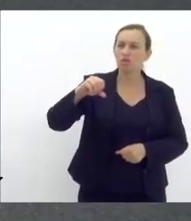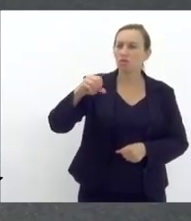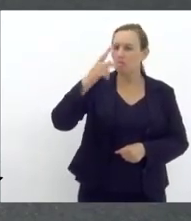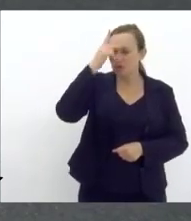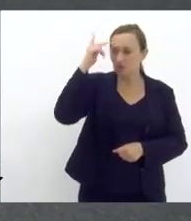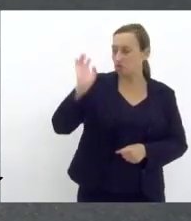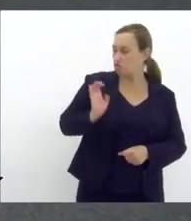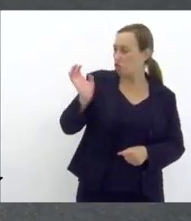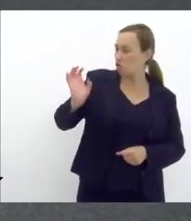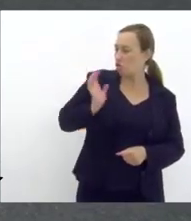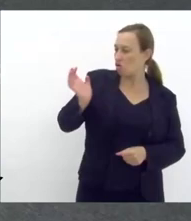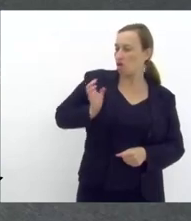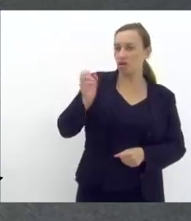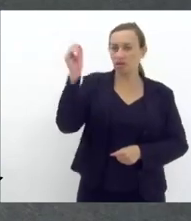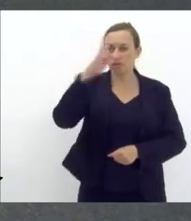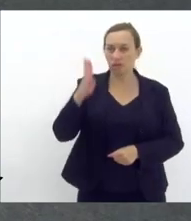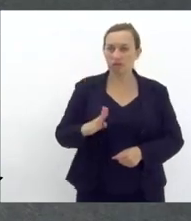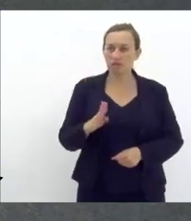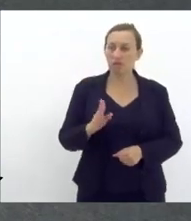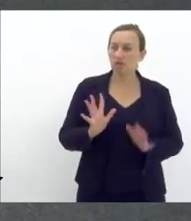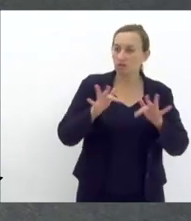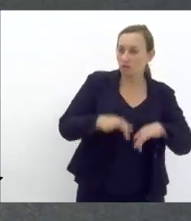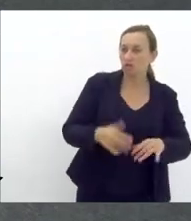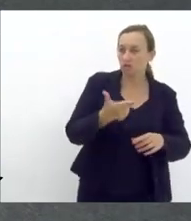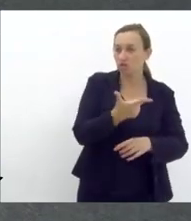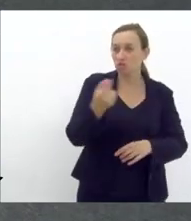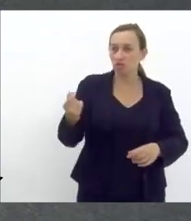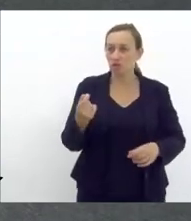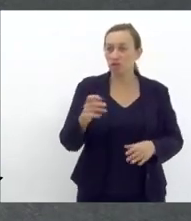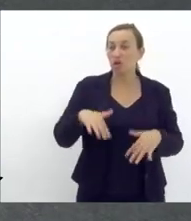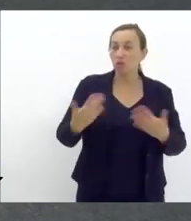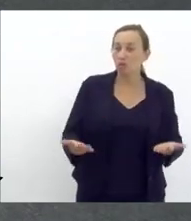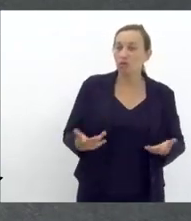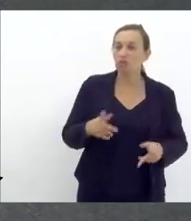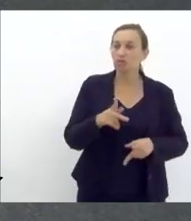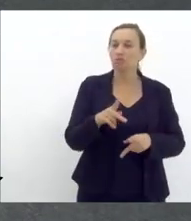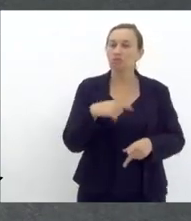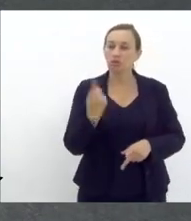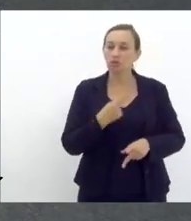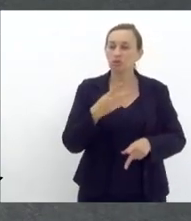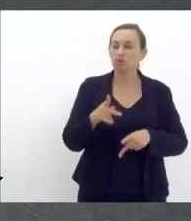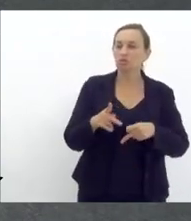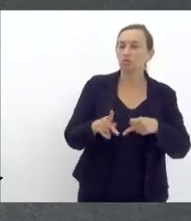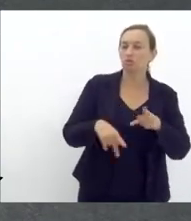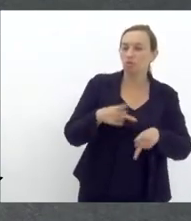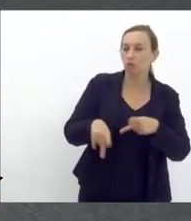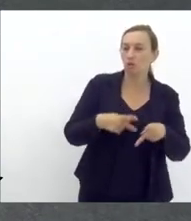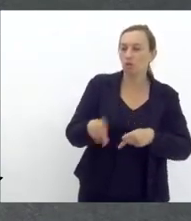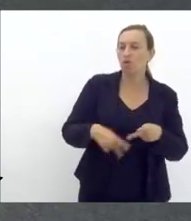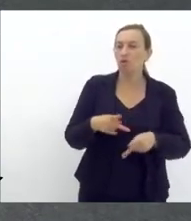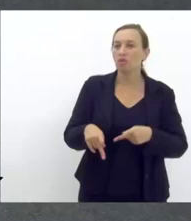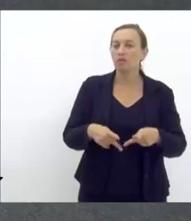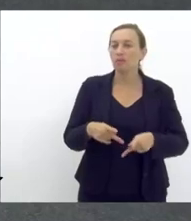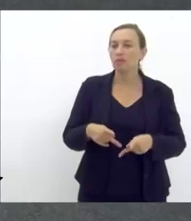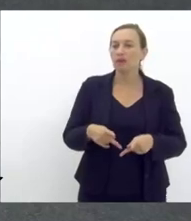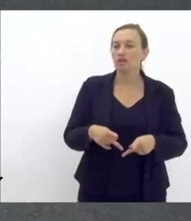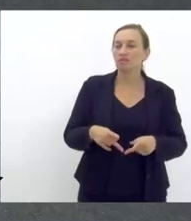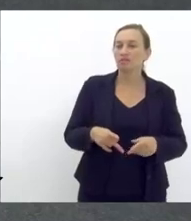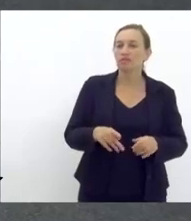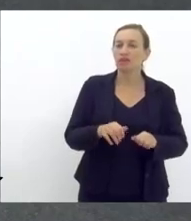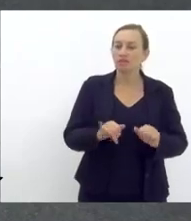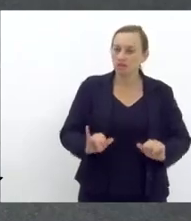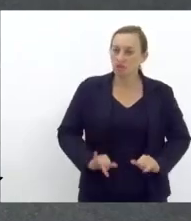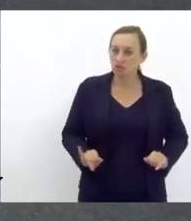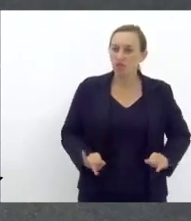final de 2020 a senhora presidenta quando o nosso povo estava sucumbindo com negacionismo sobre a covid-19